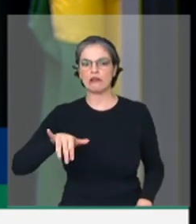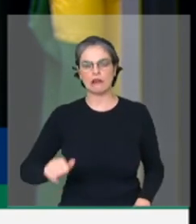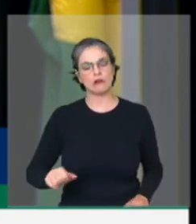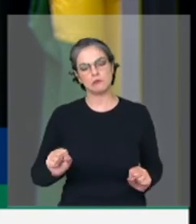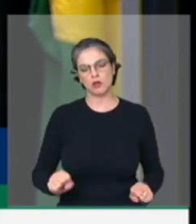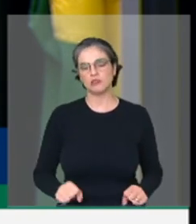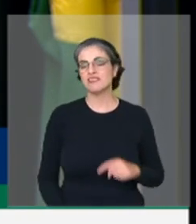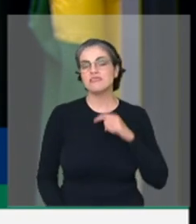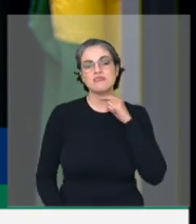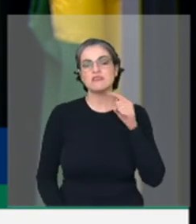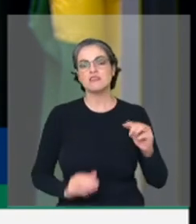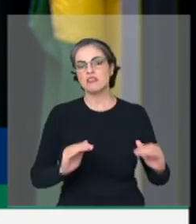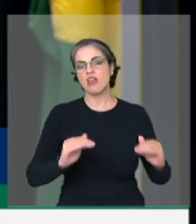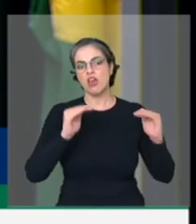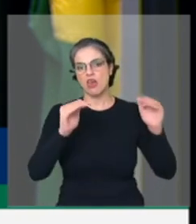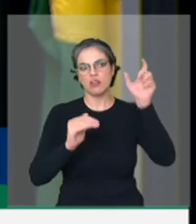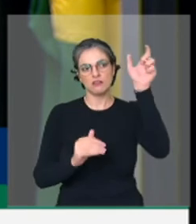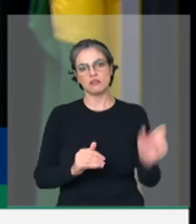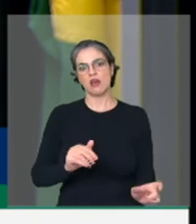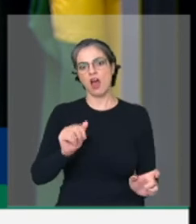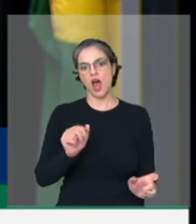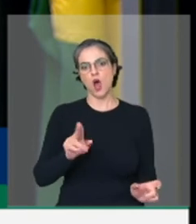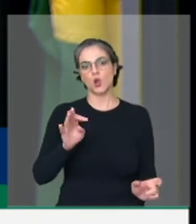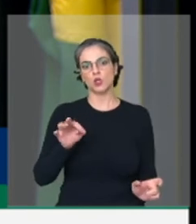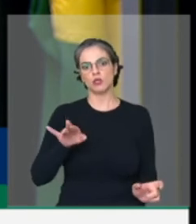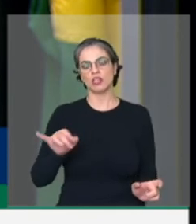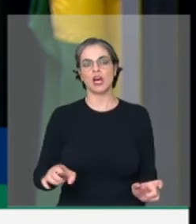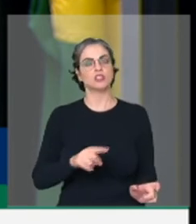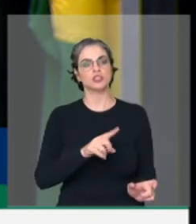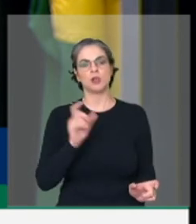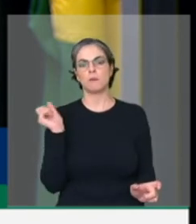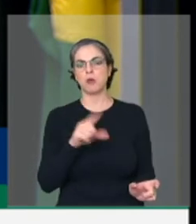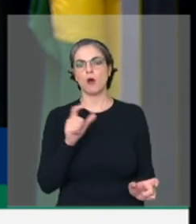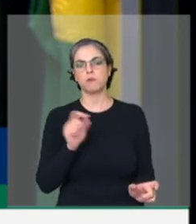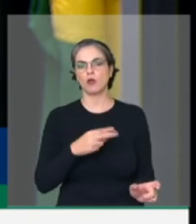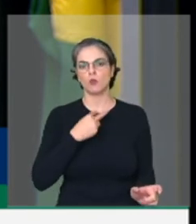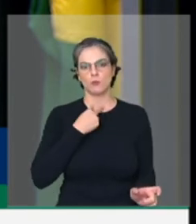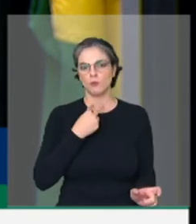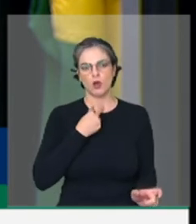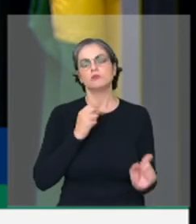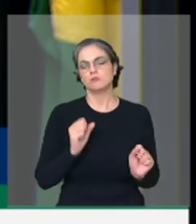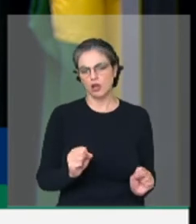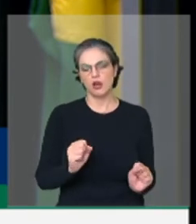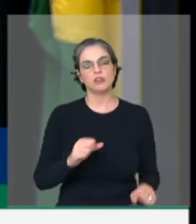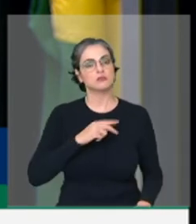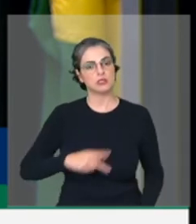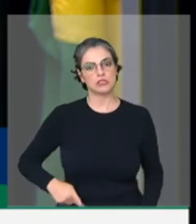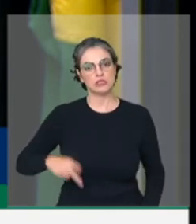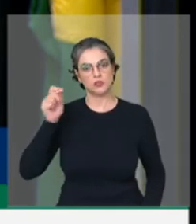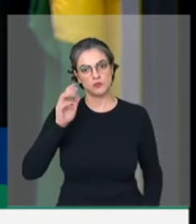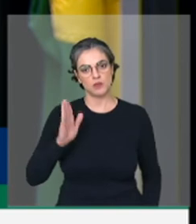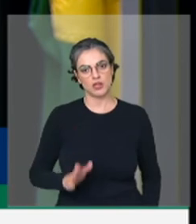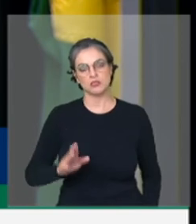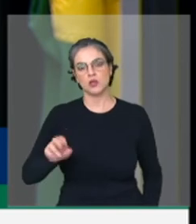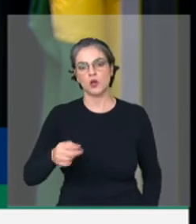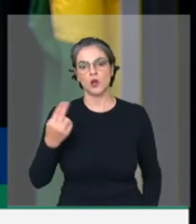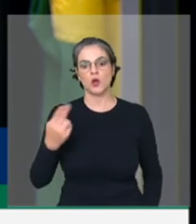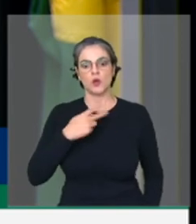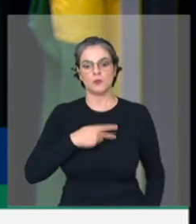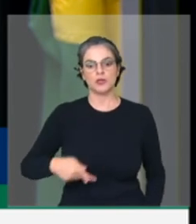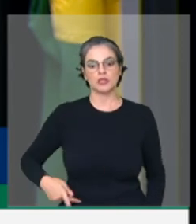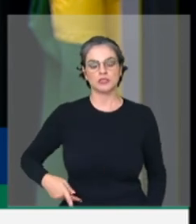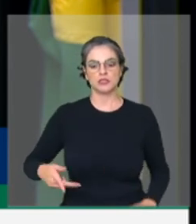é preciso deixar claro, está imune à crítica, seja ela o presidente da República, os presidentes